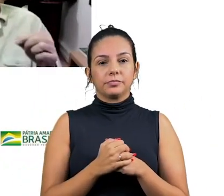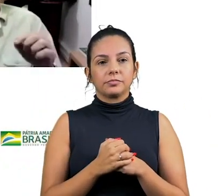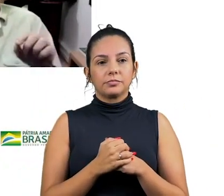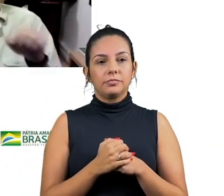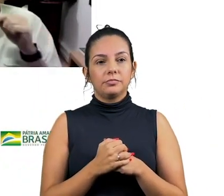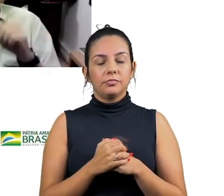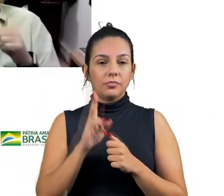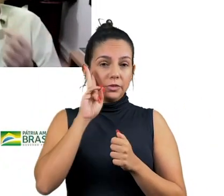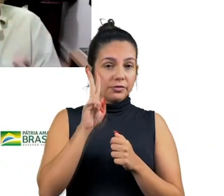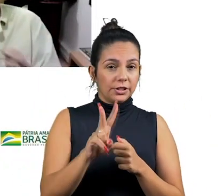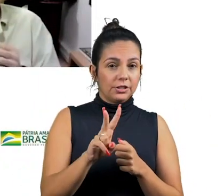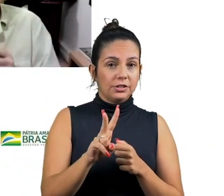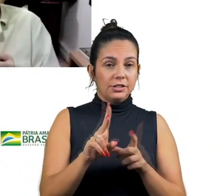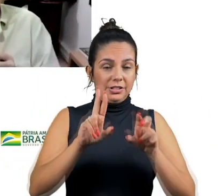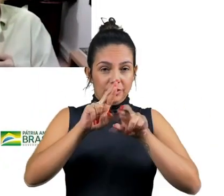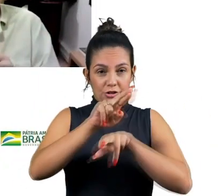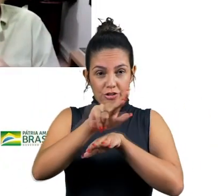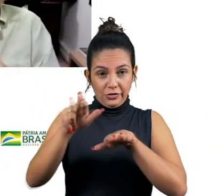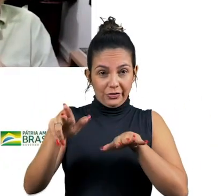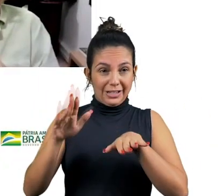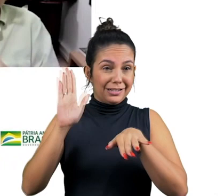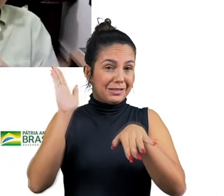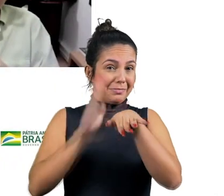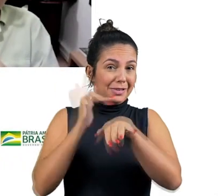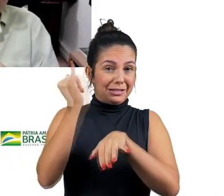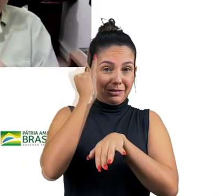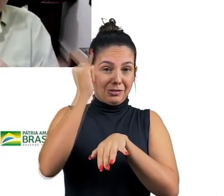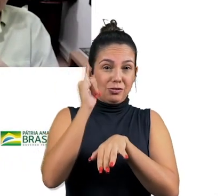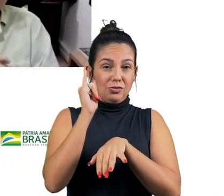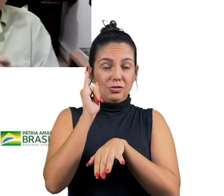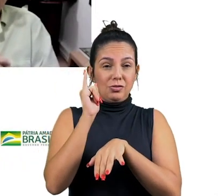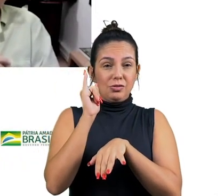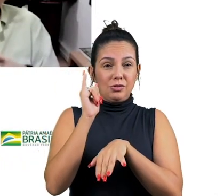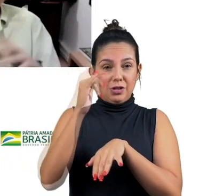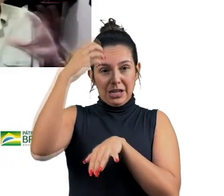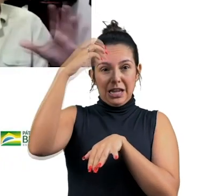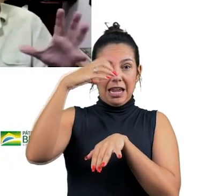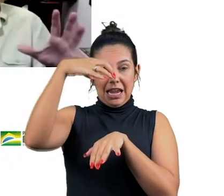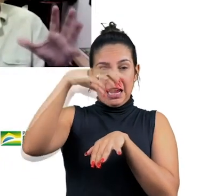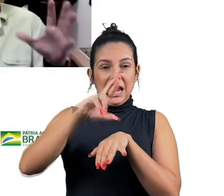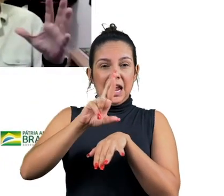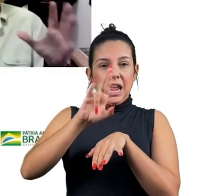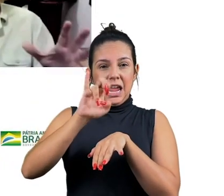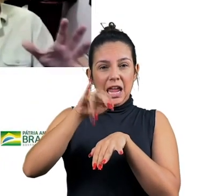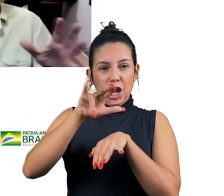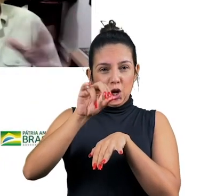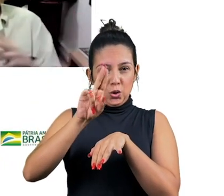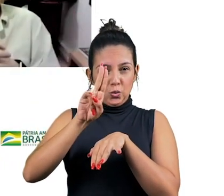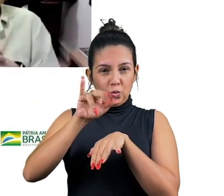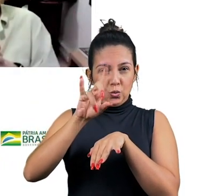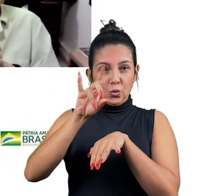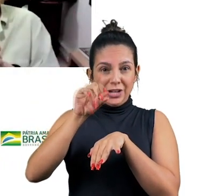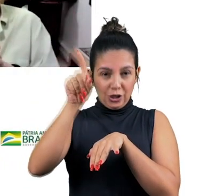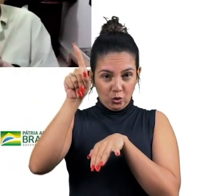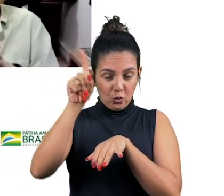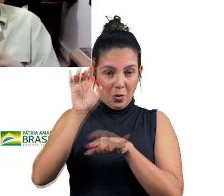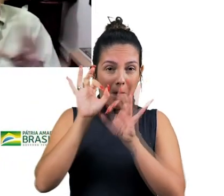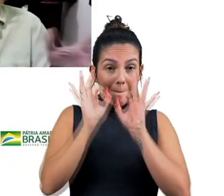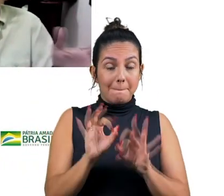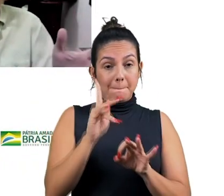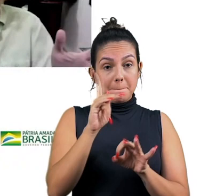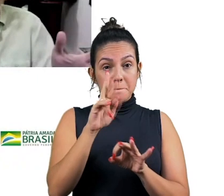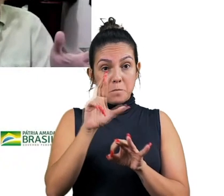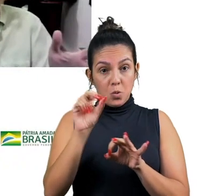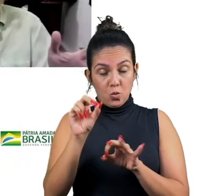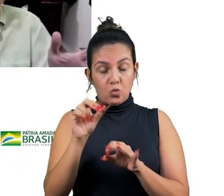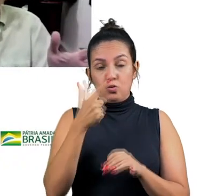conservadora. Veja, a diferença fundamental é que no caso do Reino Unido, que é um parlamentarismo puro